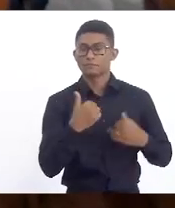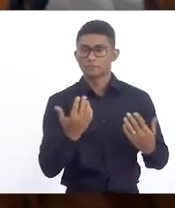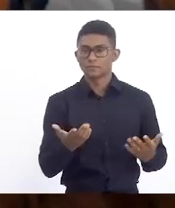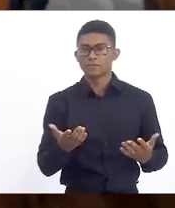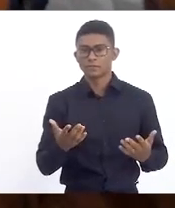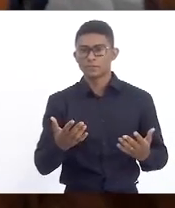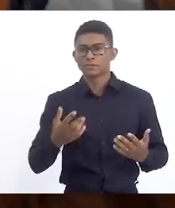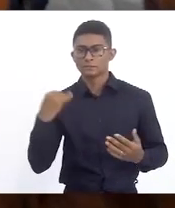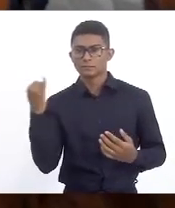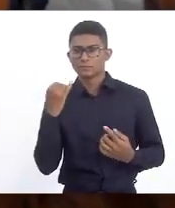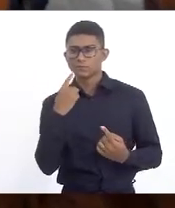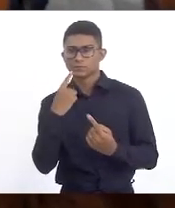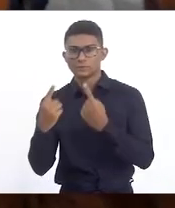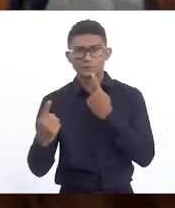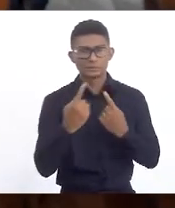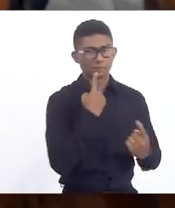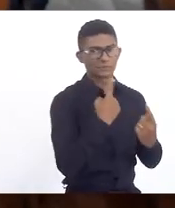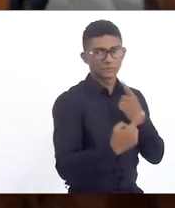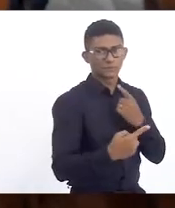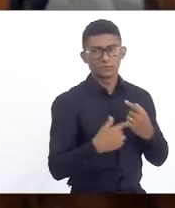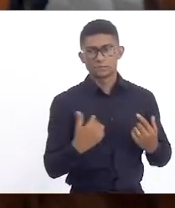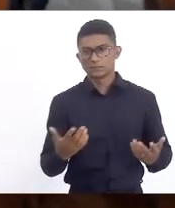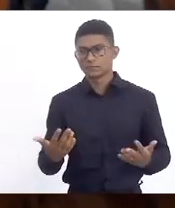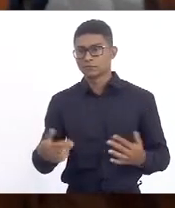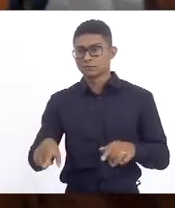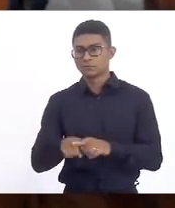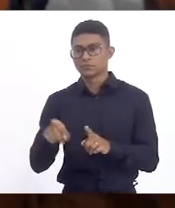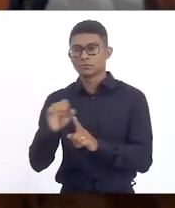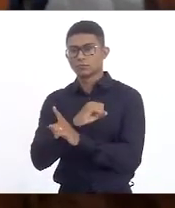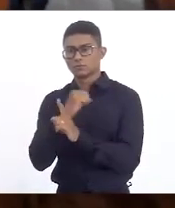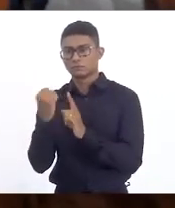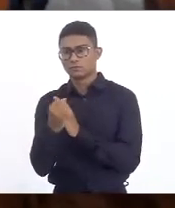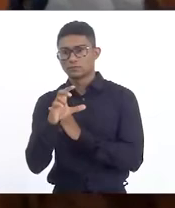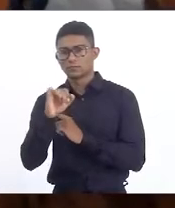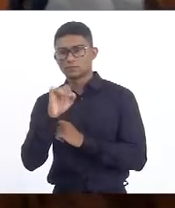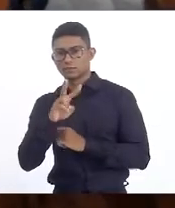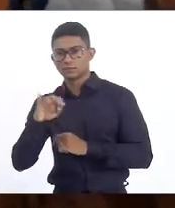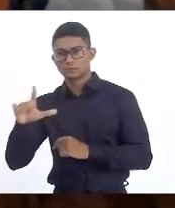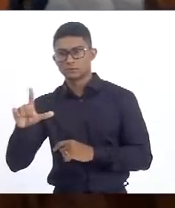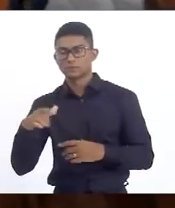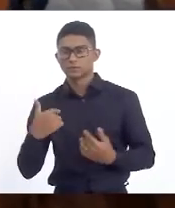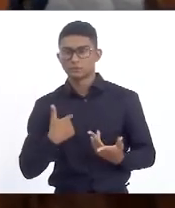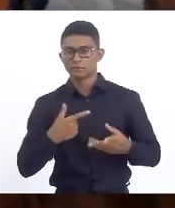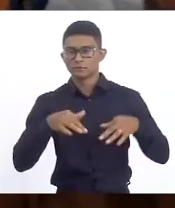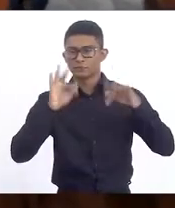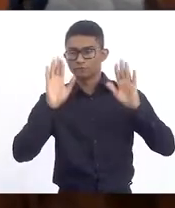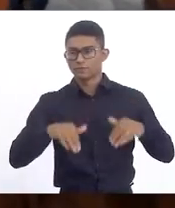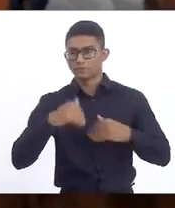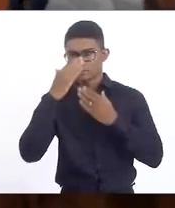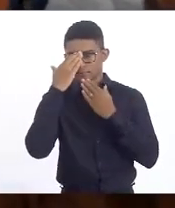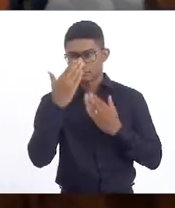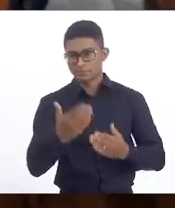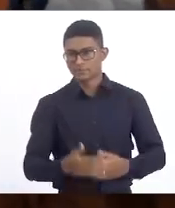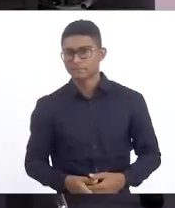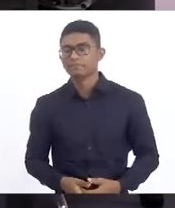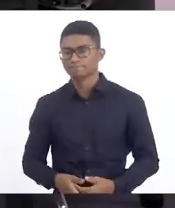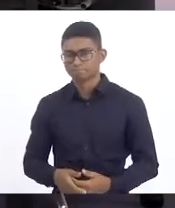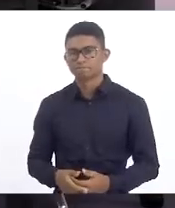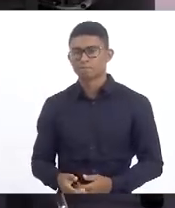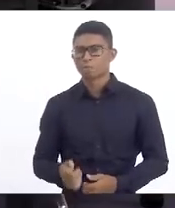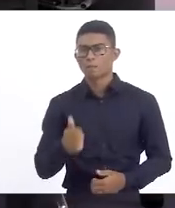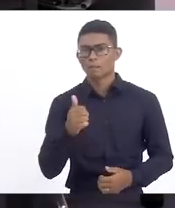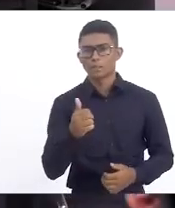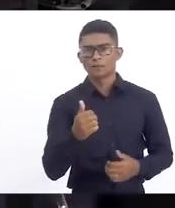é essencial, inclusive, com a presença da sociedade civil. E aí, termino minha fala. Muito obrigada. Eu agradeço a sua manifestação. Sim. E queria